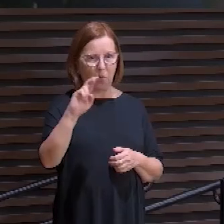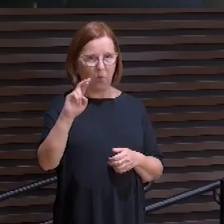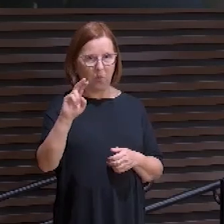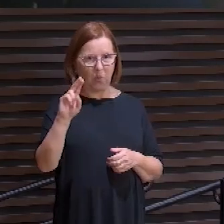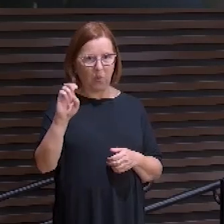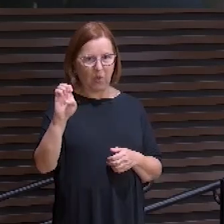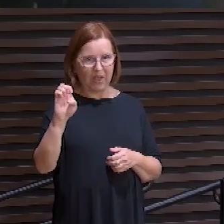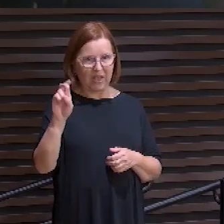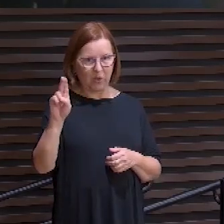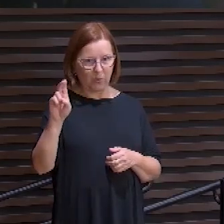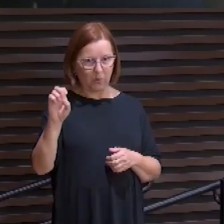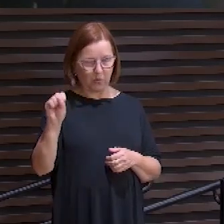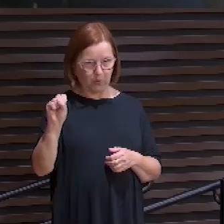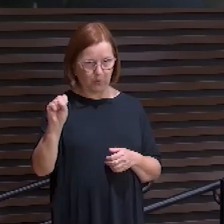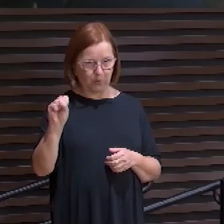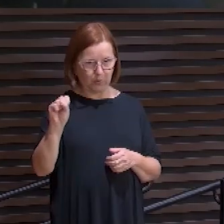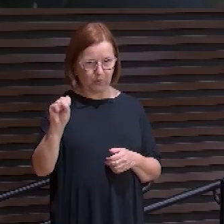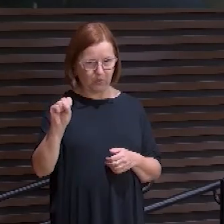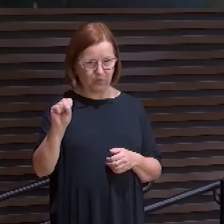Eu e a minha casa